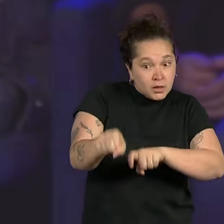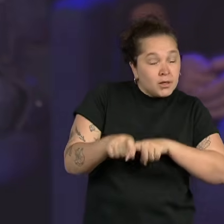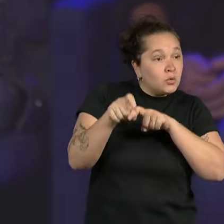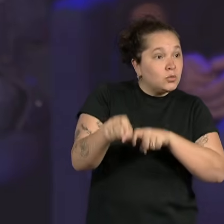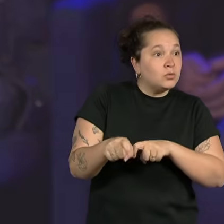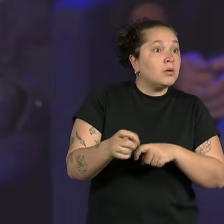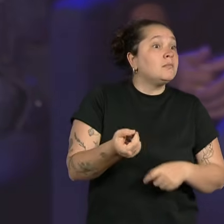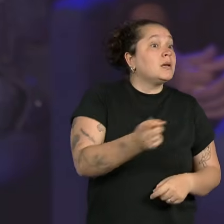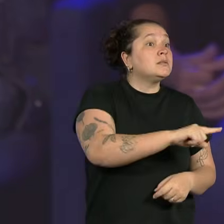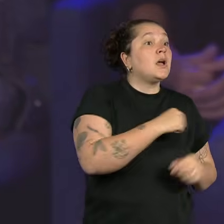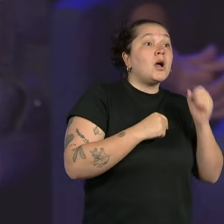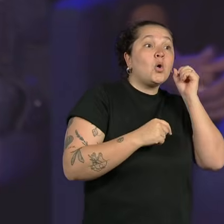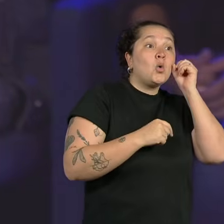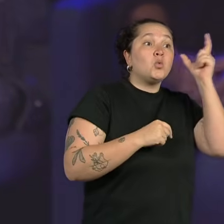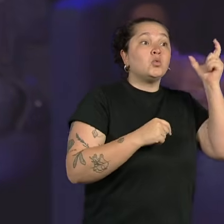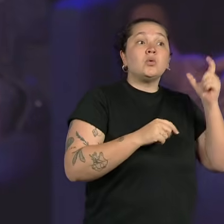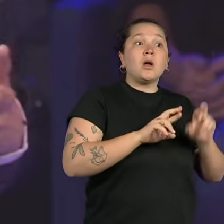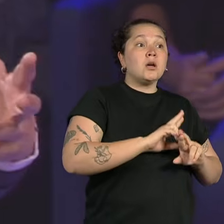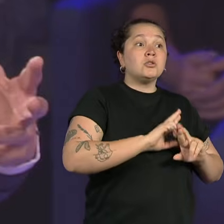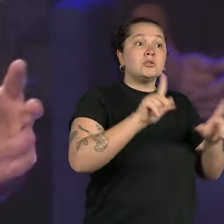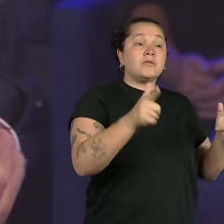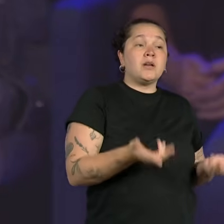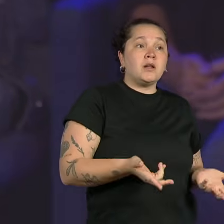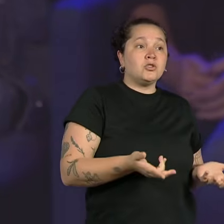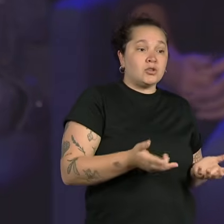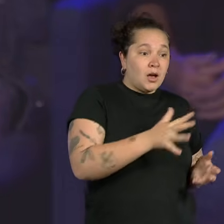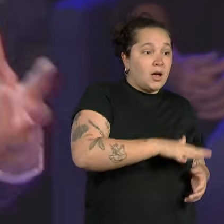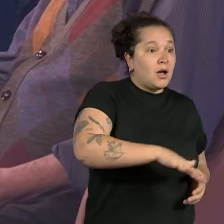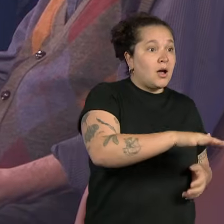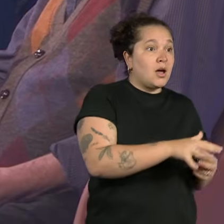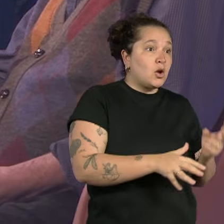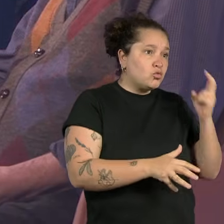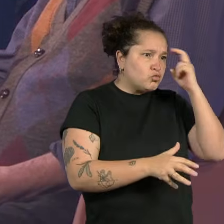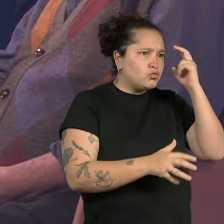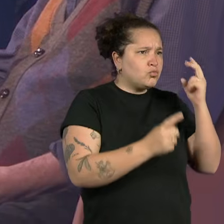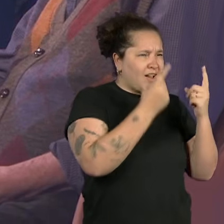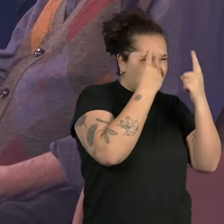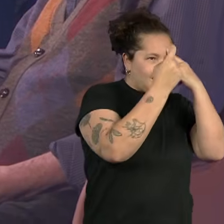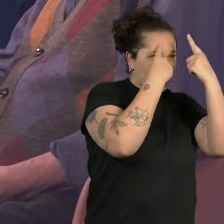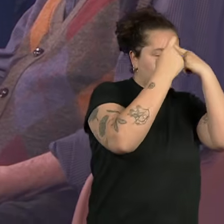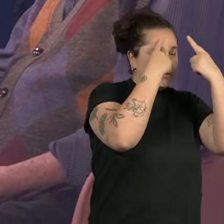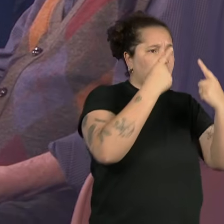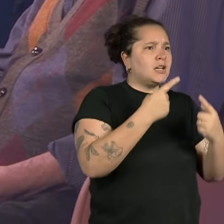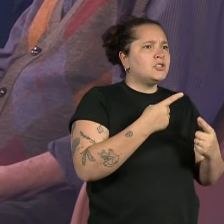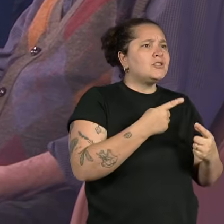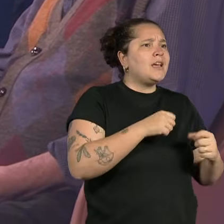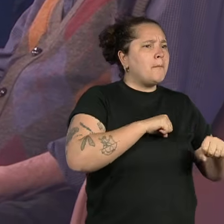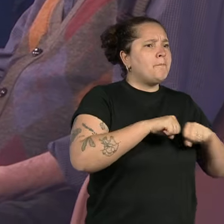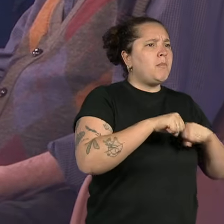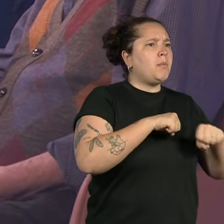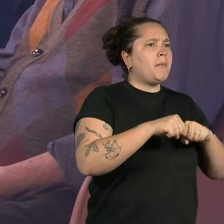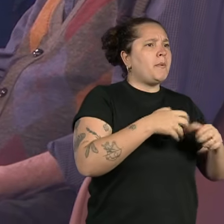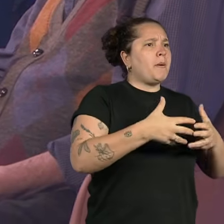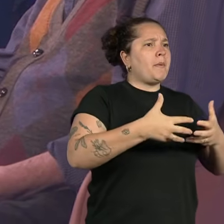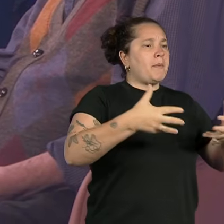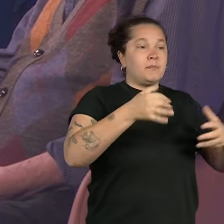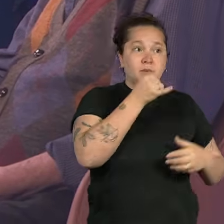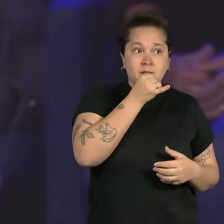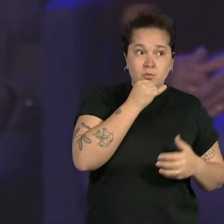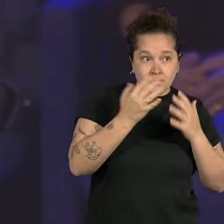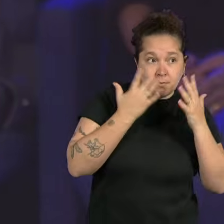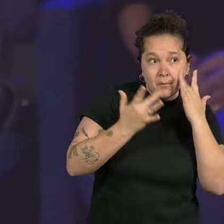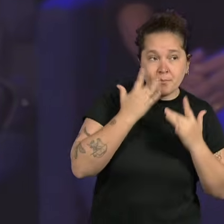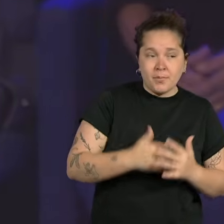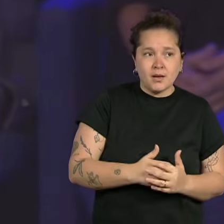o contrário. Então, o setor cultural, o setor da criatividade, ele faz com que as pessoas... Imagina, uma peça de teatro,